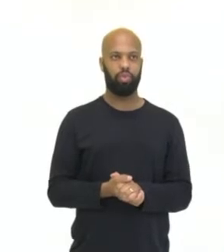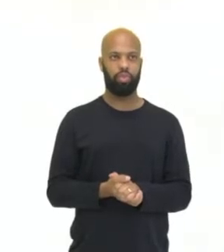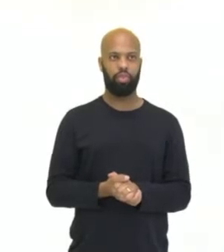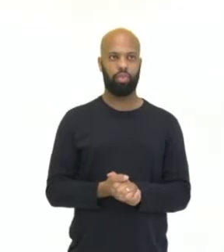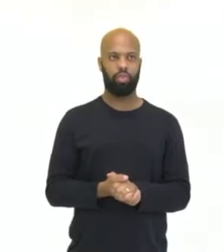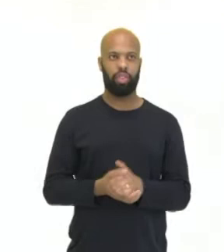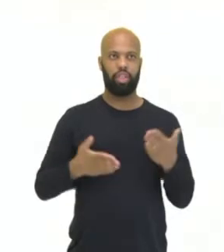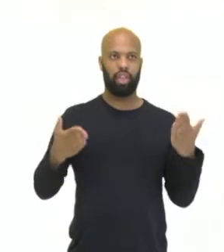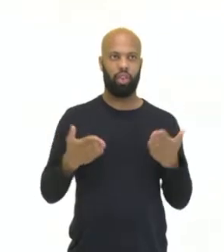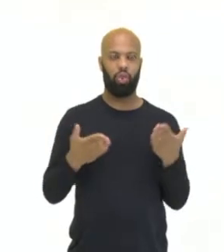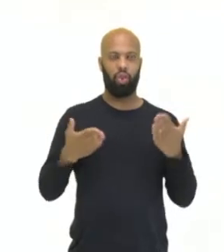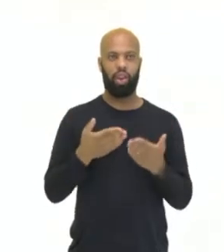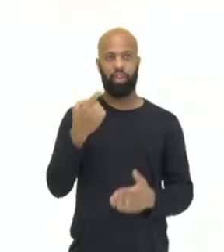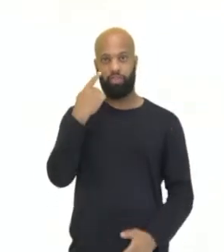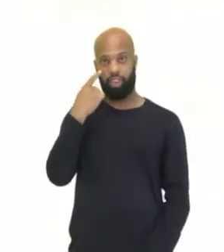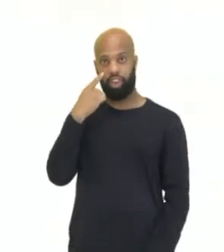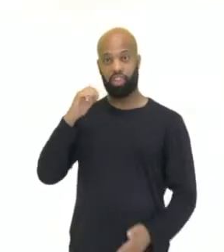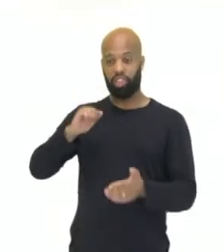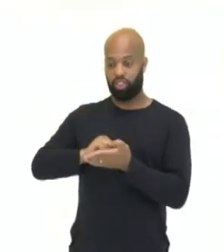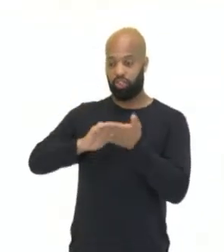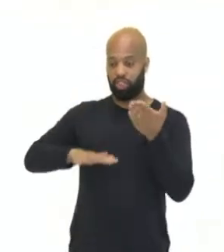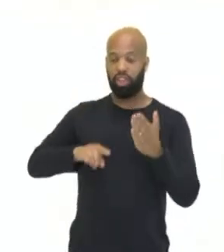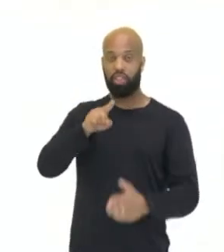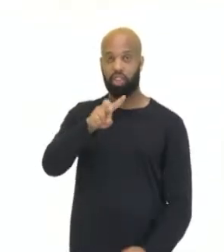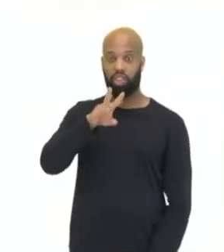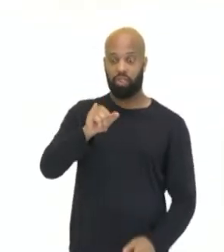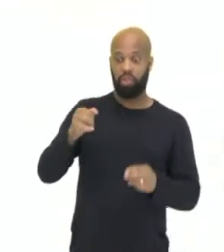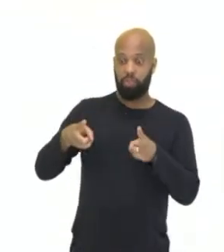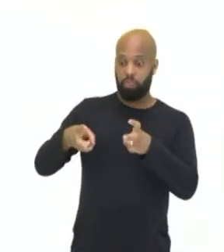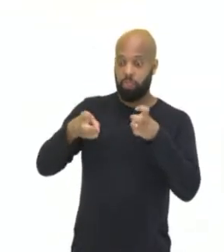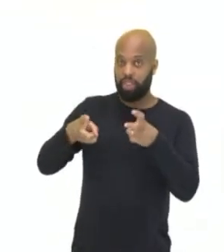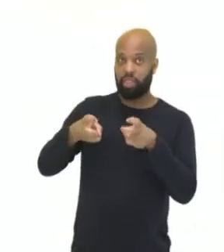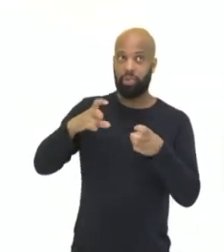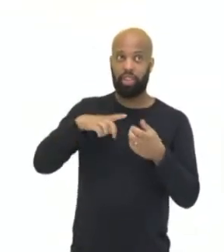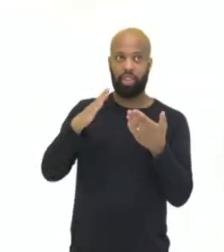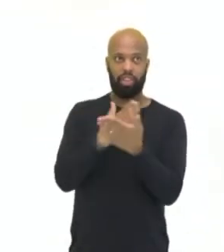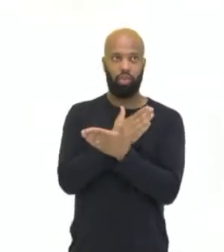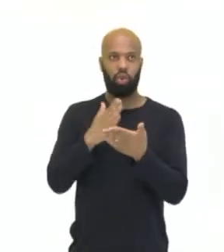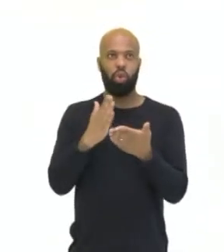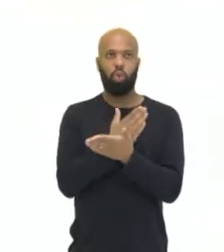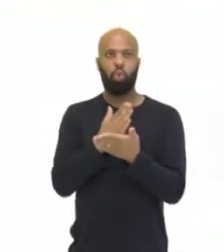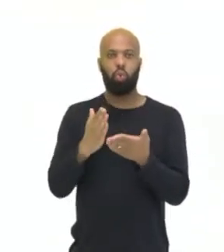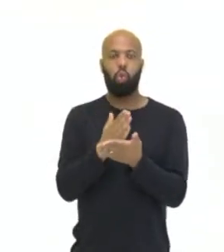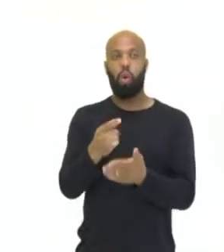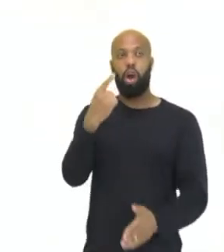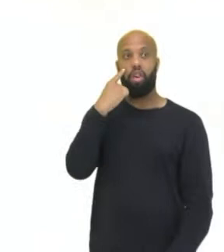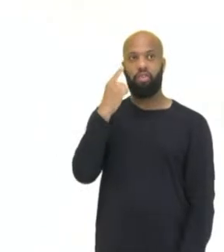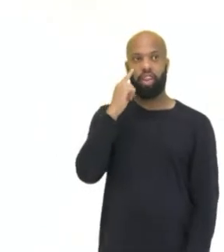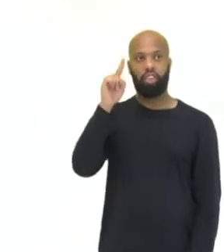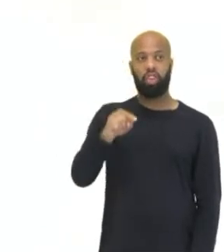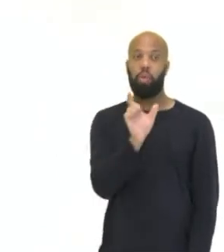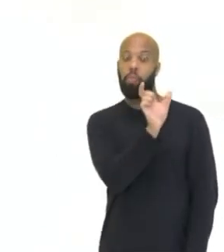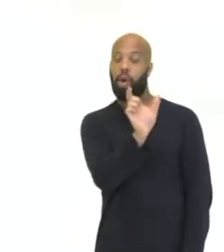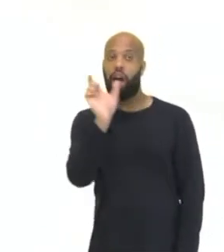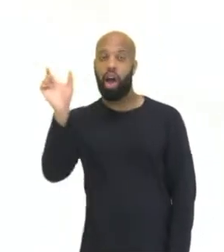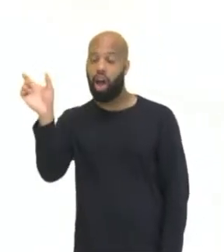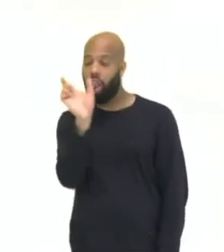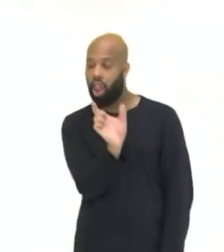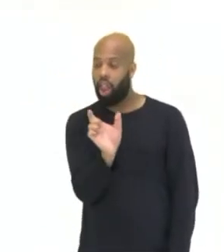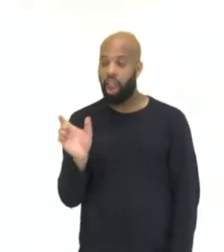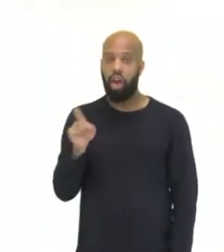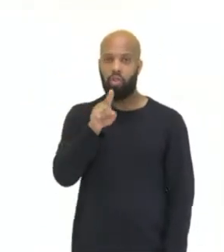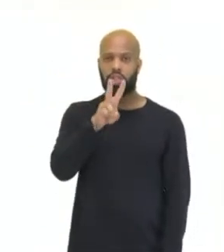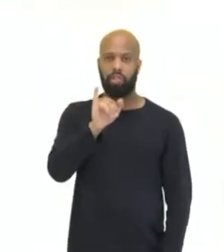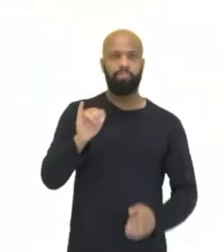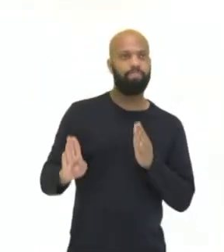Então vamos lá, através da atividade vamos perceber então algumas expressões que são próprias do Rio Grande do Sul. Vamos